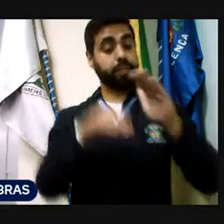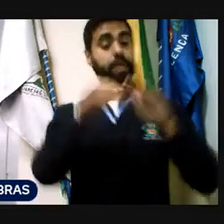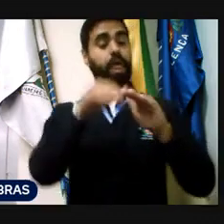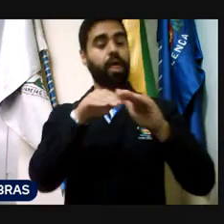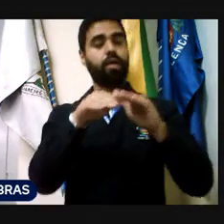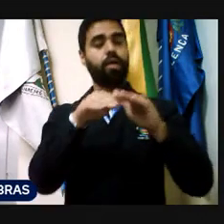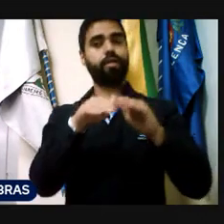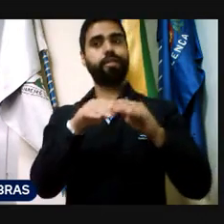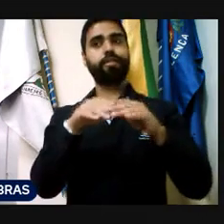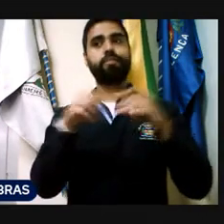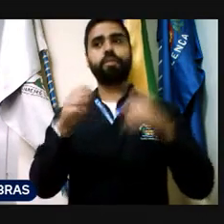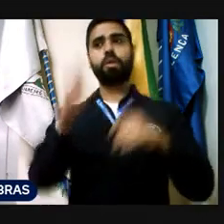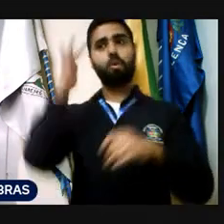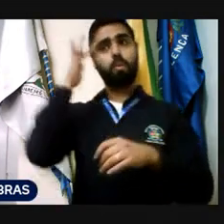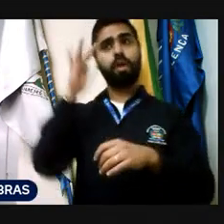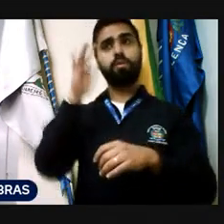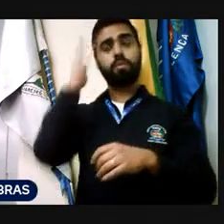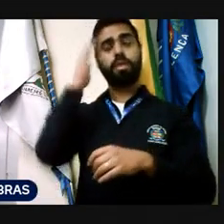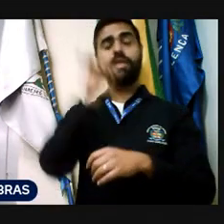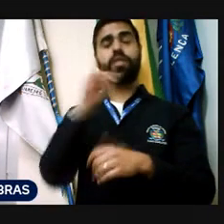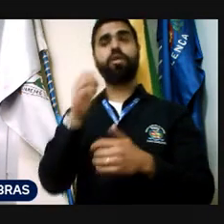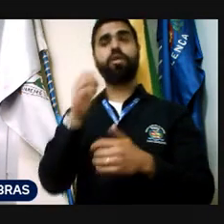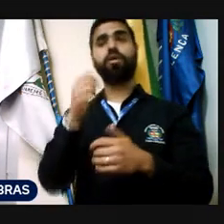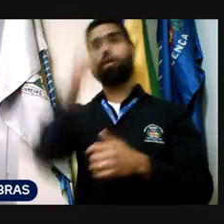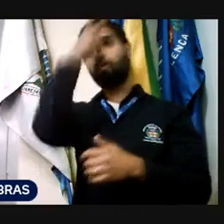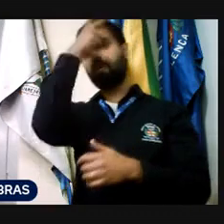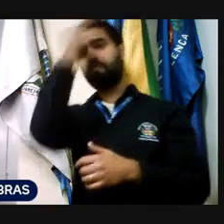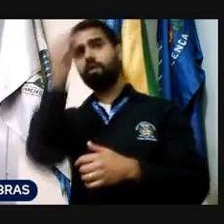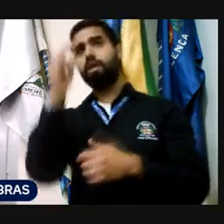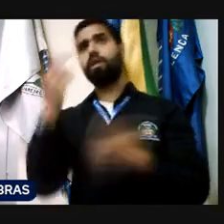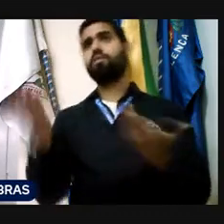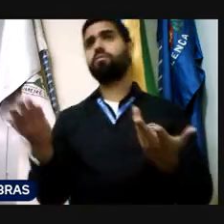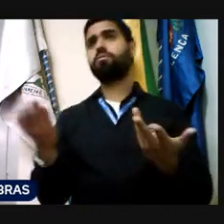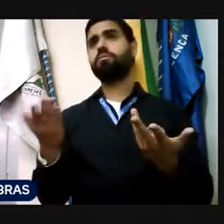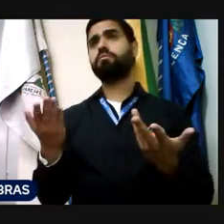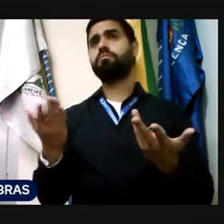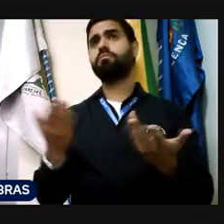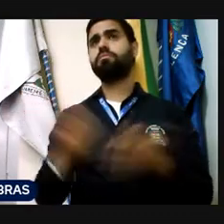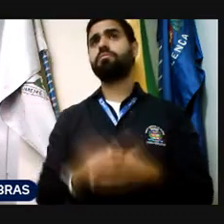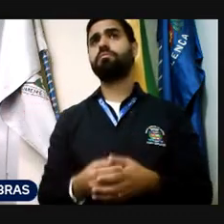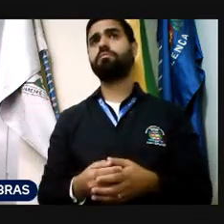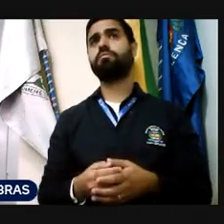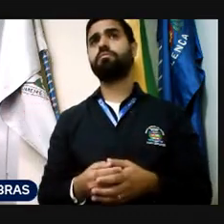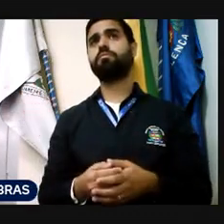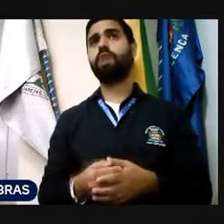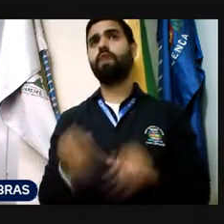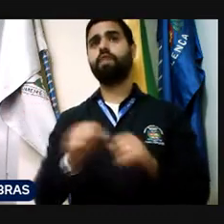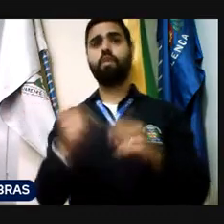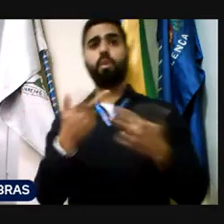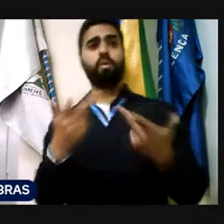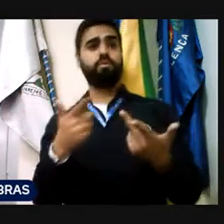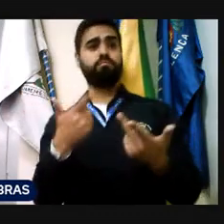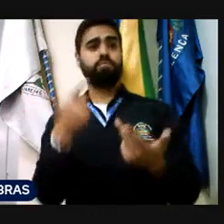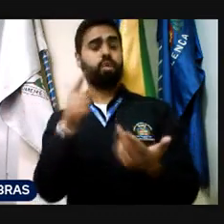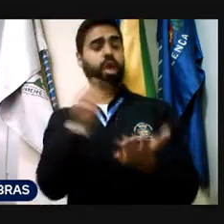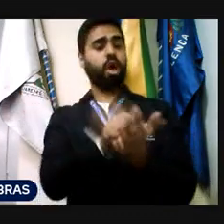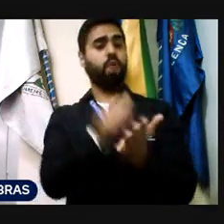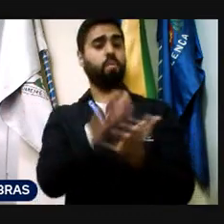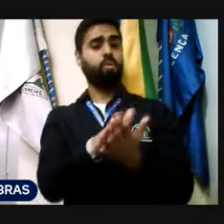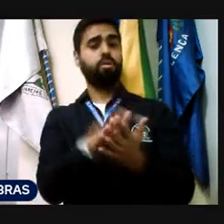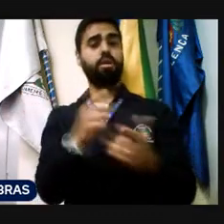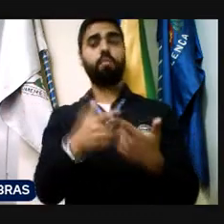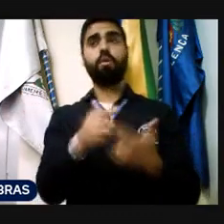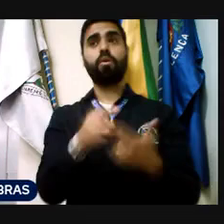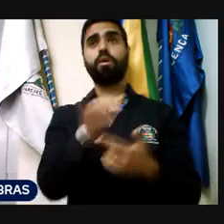que, não sei se o prefeito, sua excelência, arrumar um meio de que eles não multem. Porque se